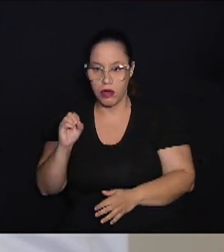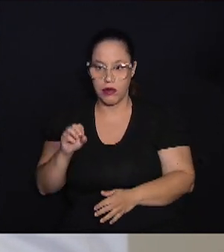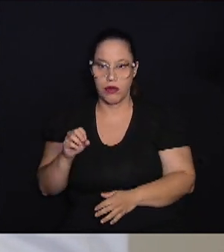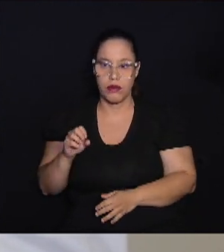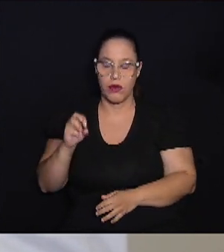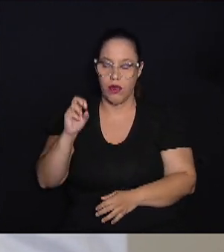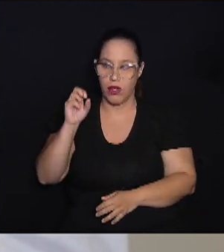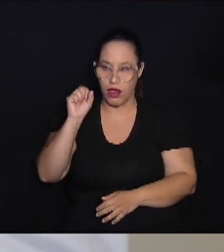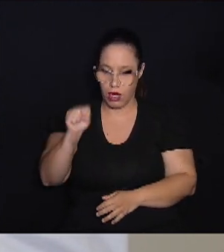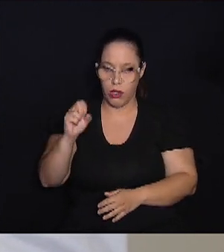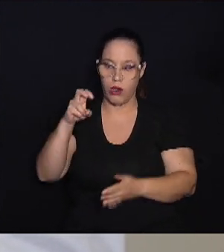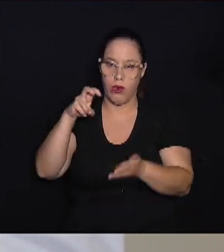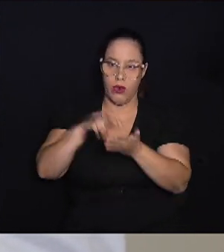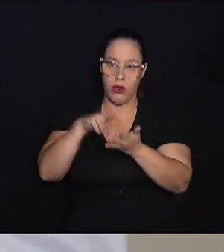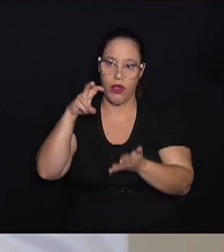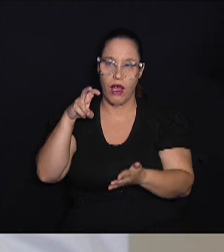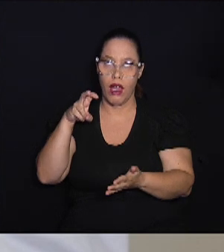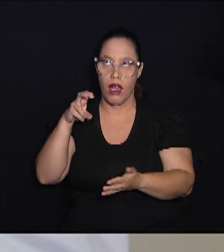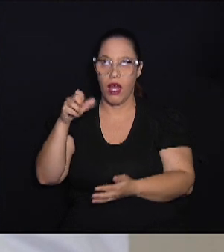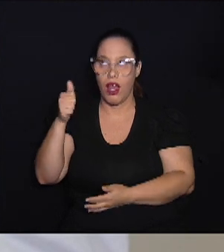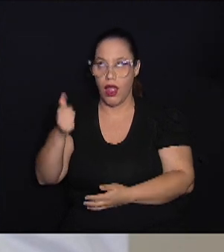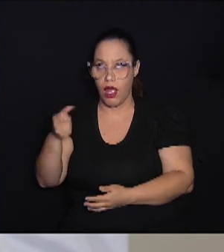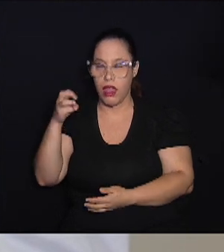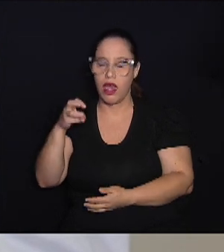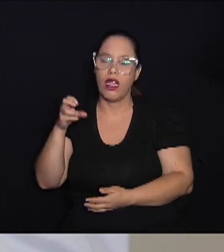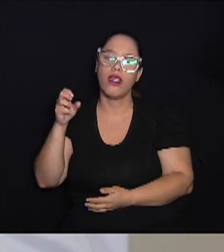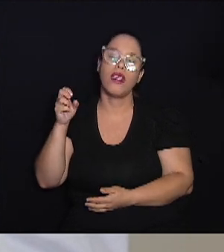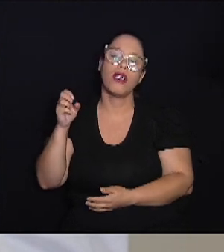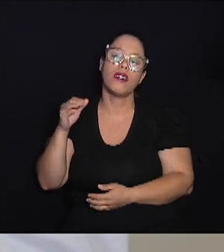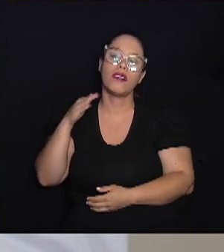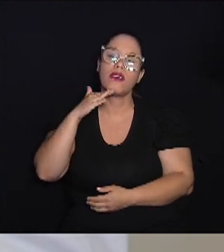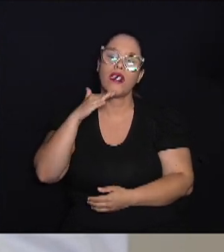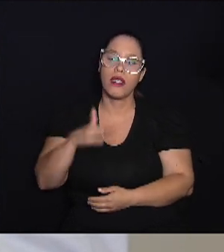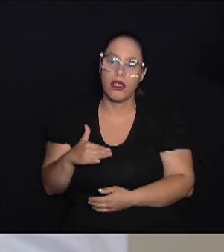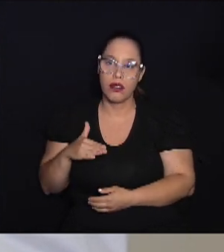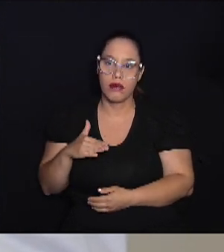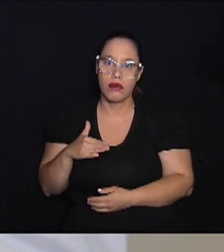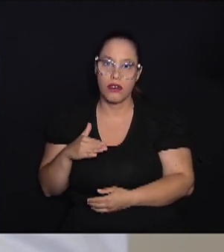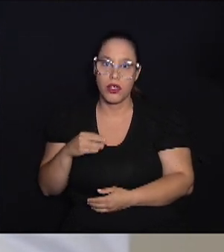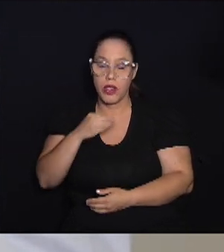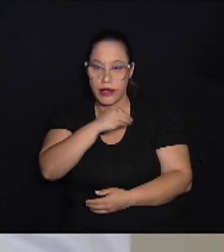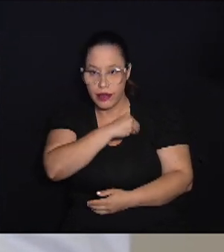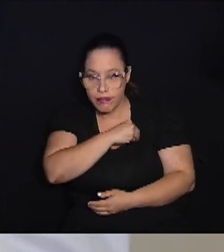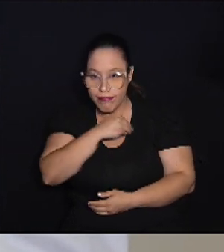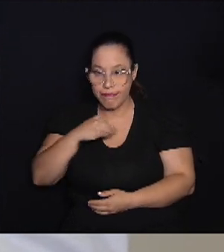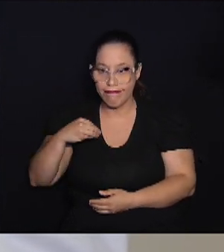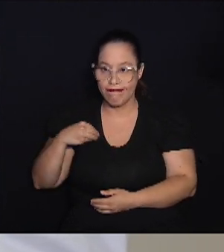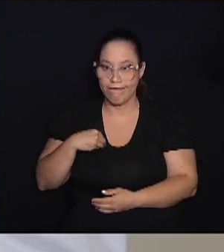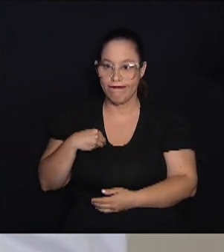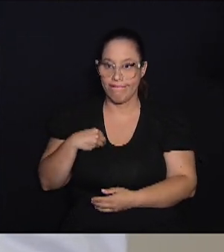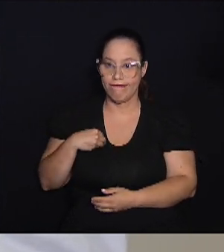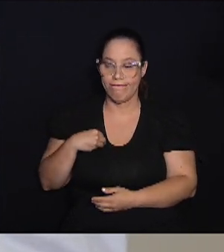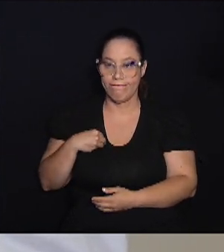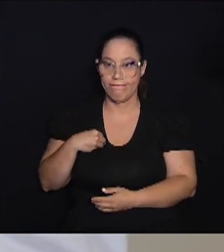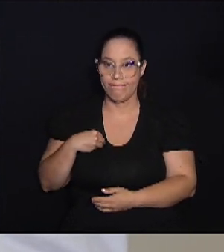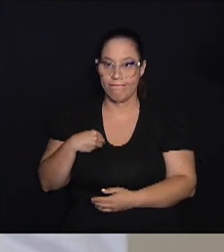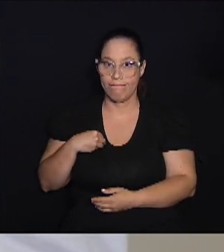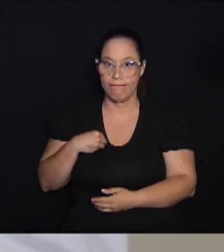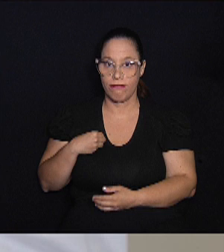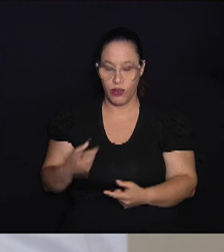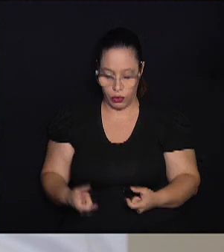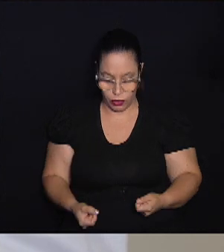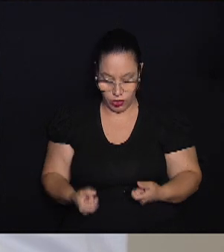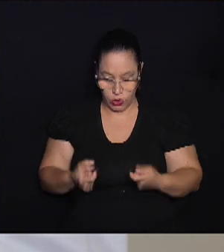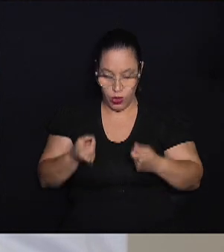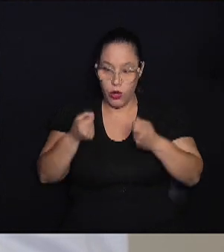horas até as 13 horas para fazer testes de rastreamento do câncer de